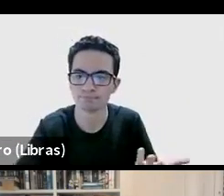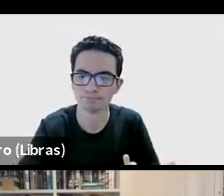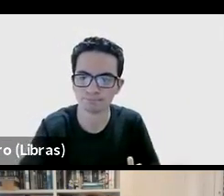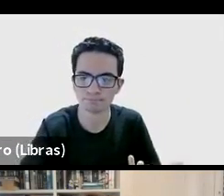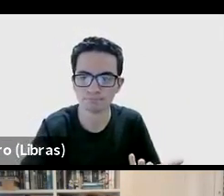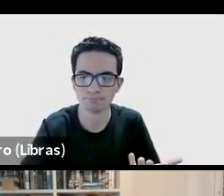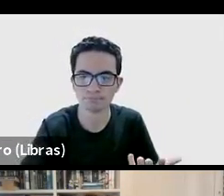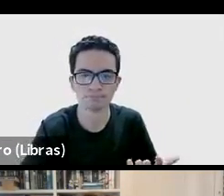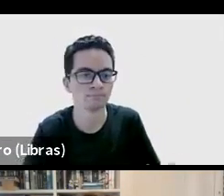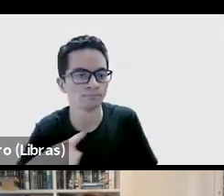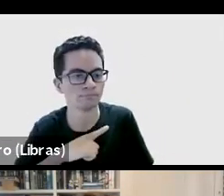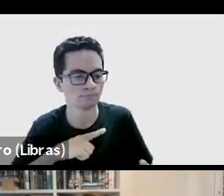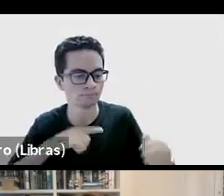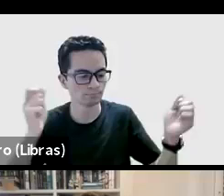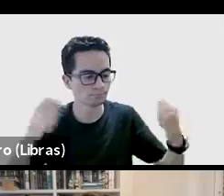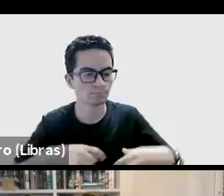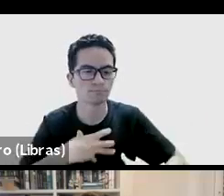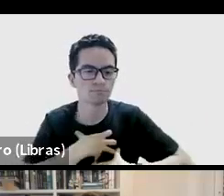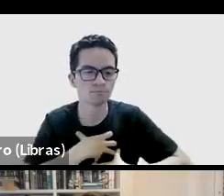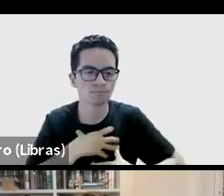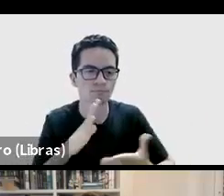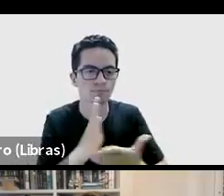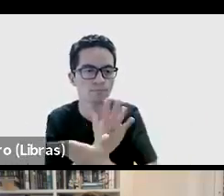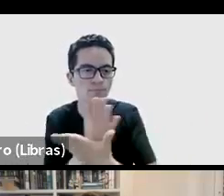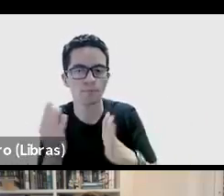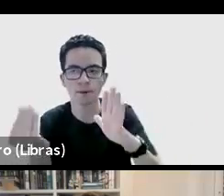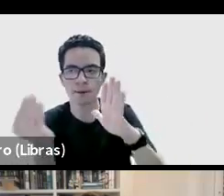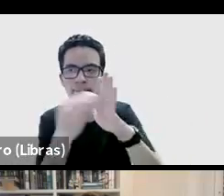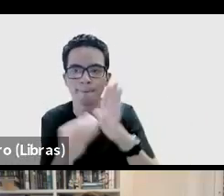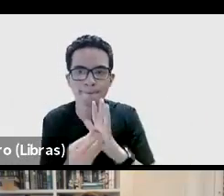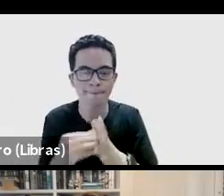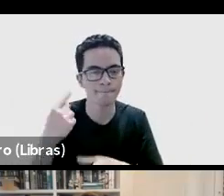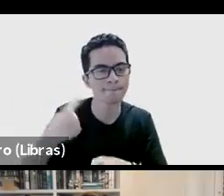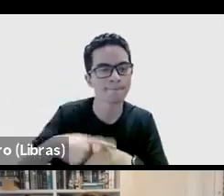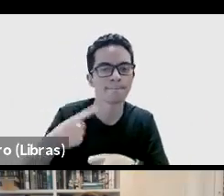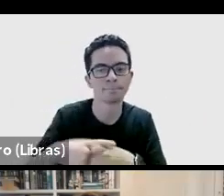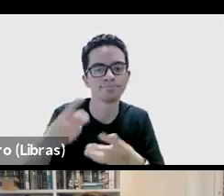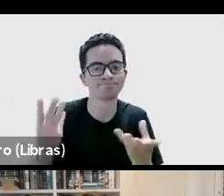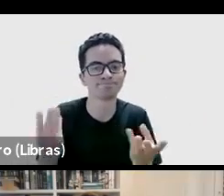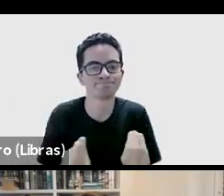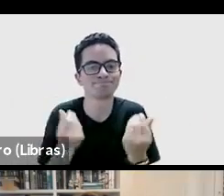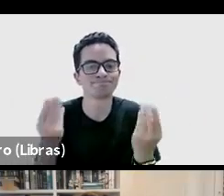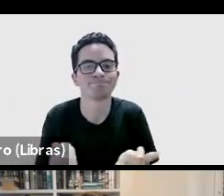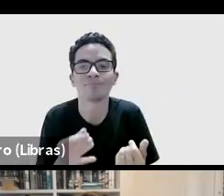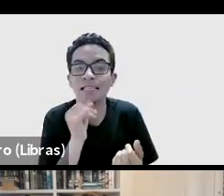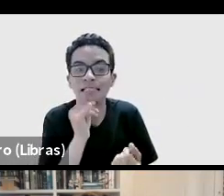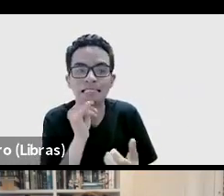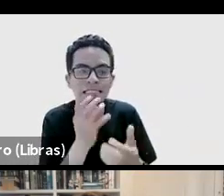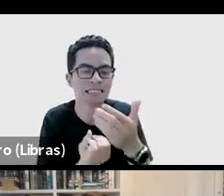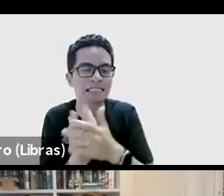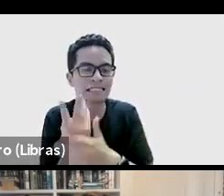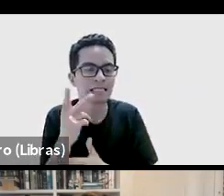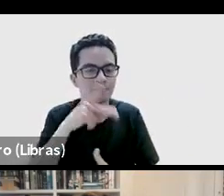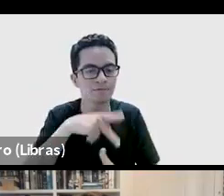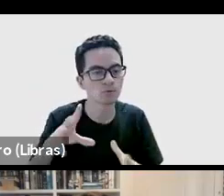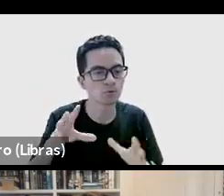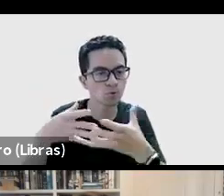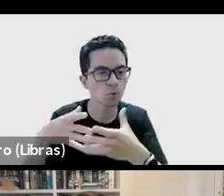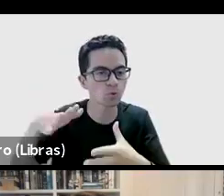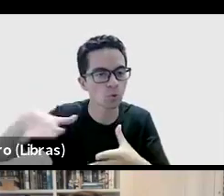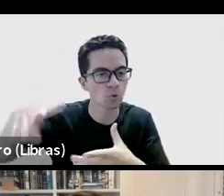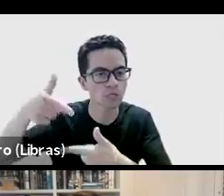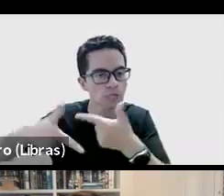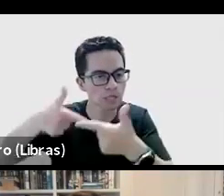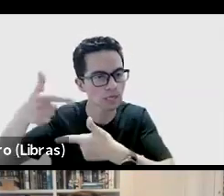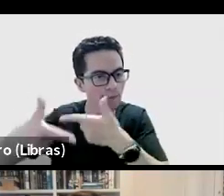também poder, de alguma forma, né, por exemplo, formar professores para esse trabalho, né?